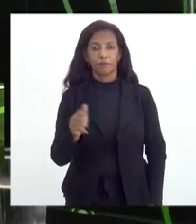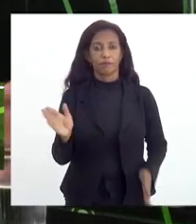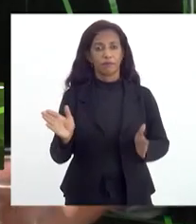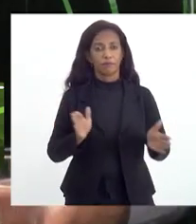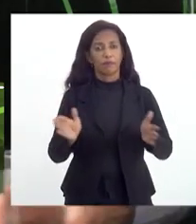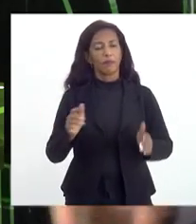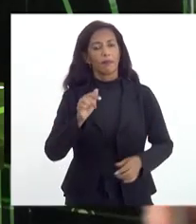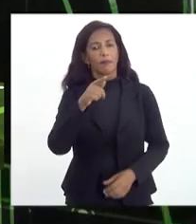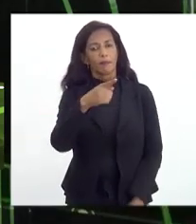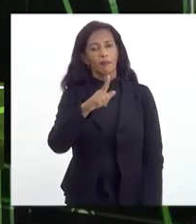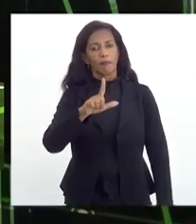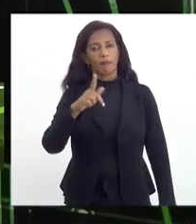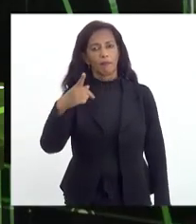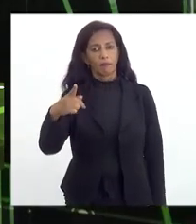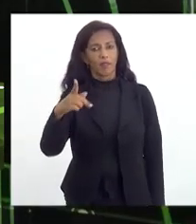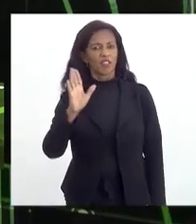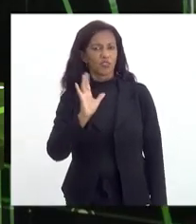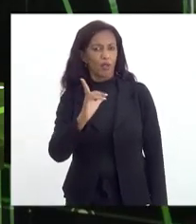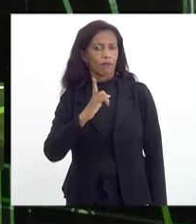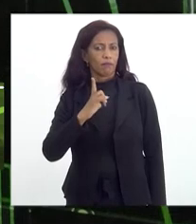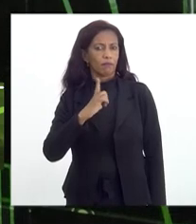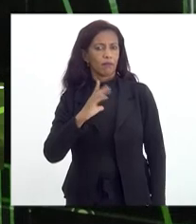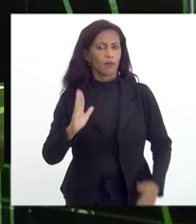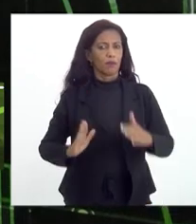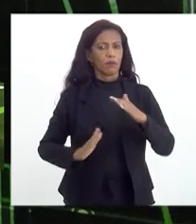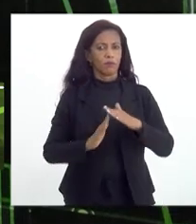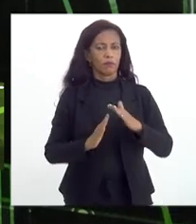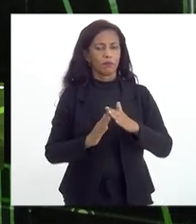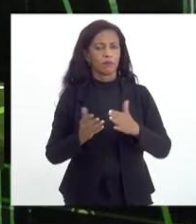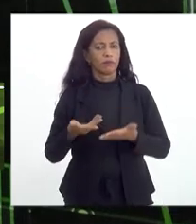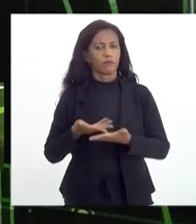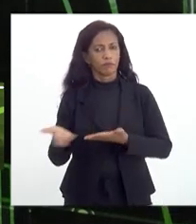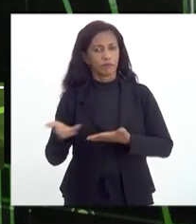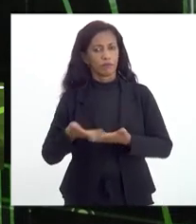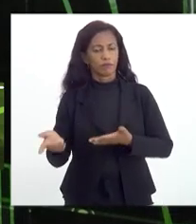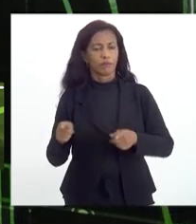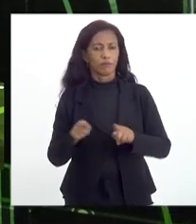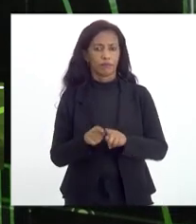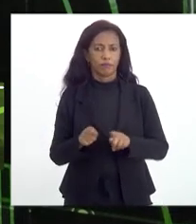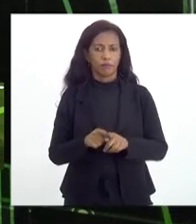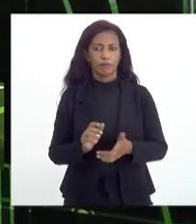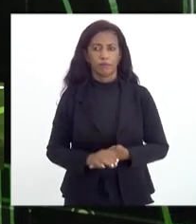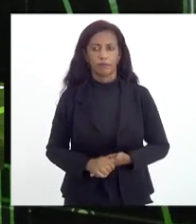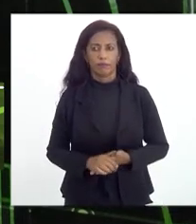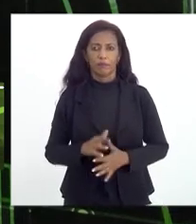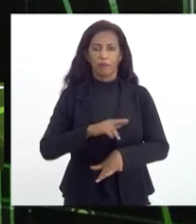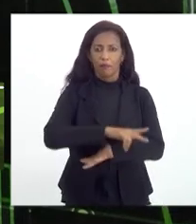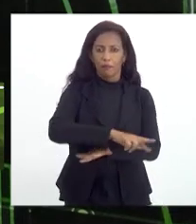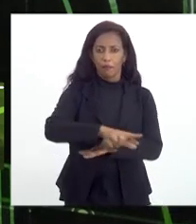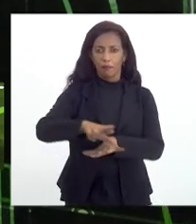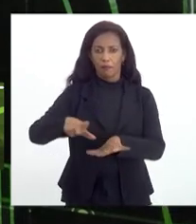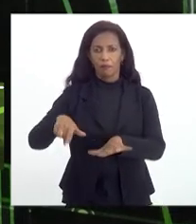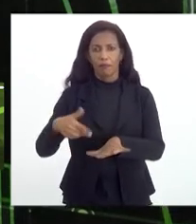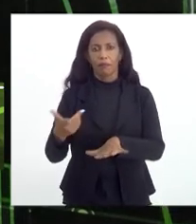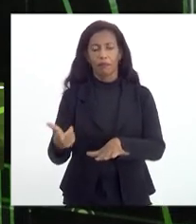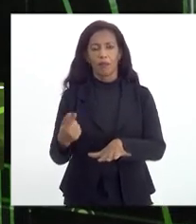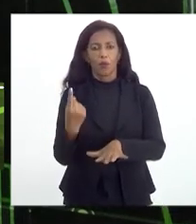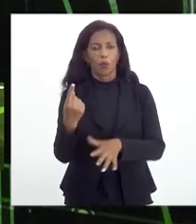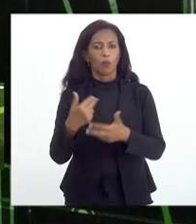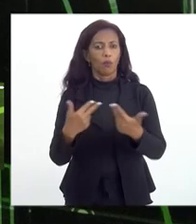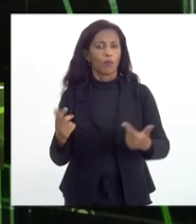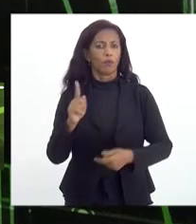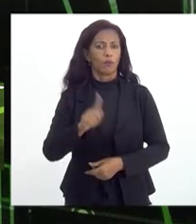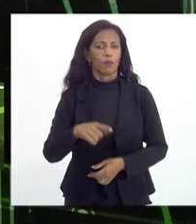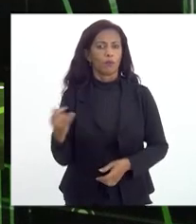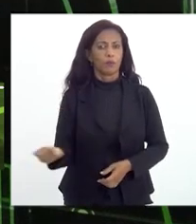PLP já existe uma flexibilização do teto de gastos também. Entre eles, uma coisa que é muito